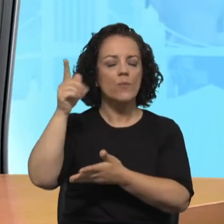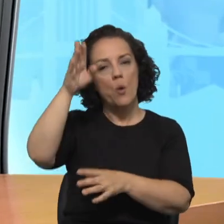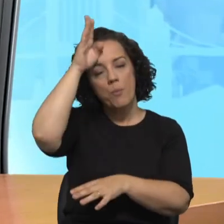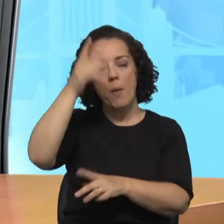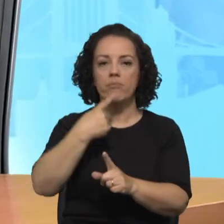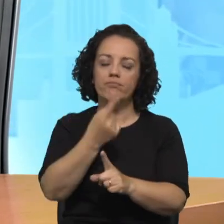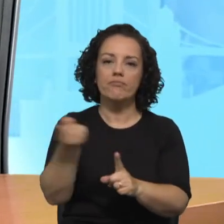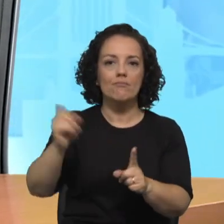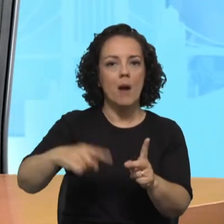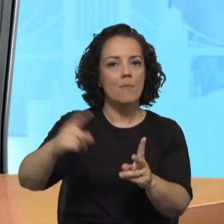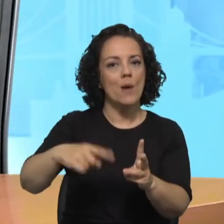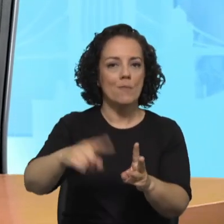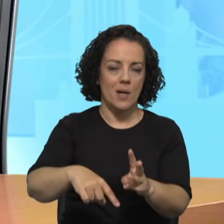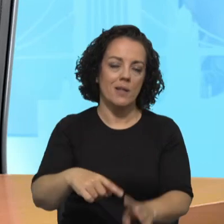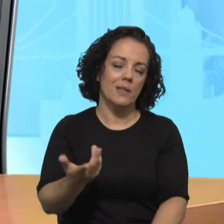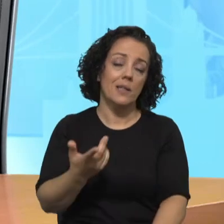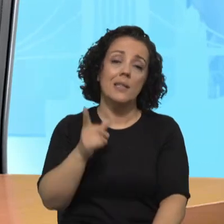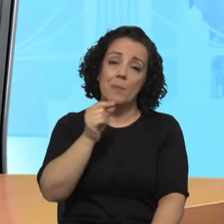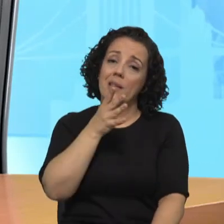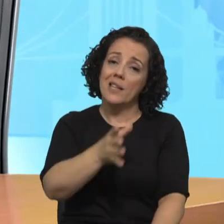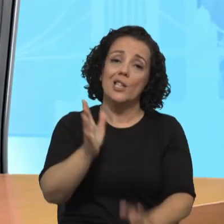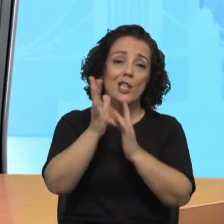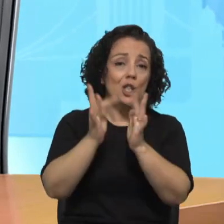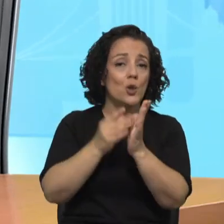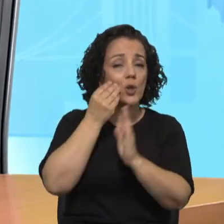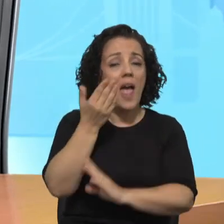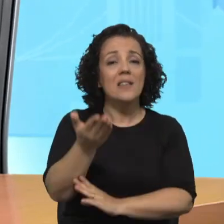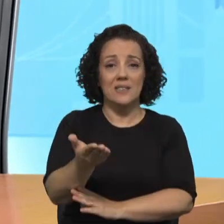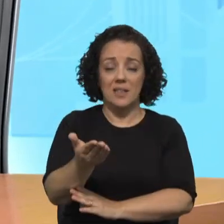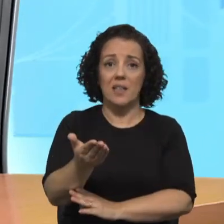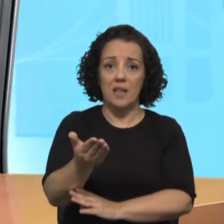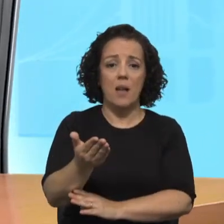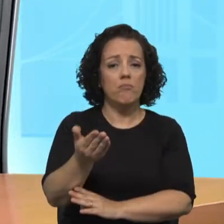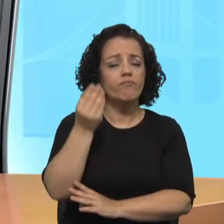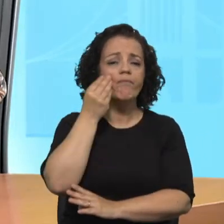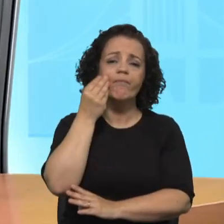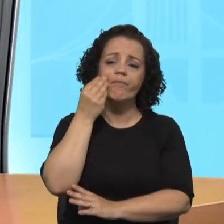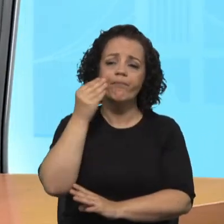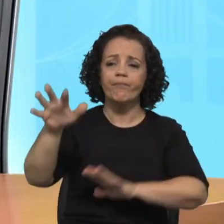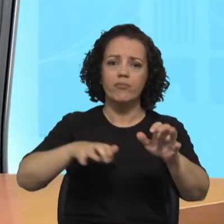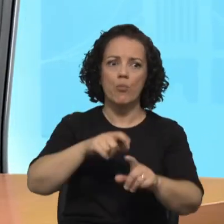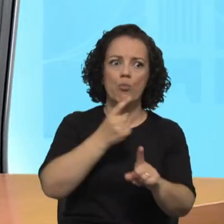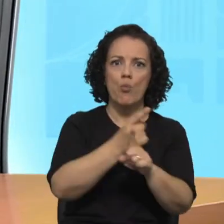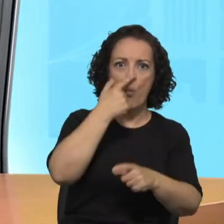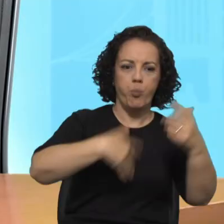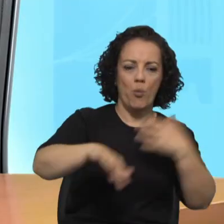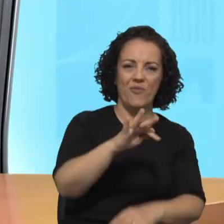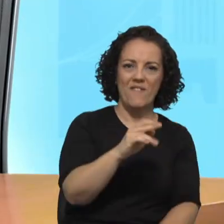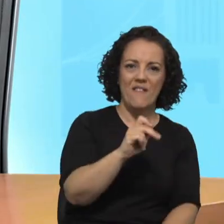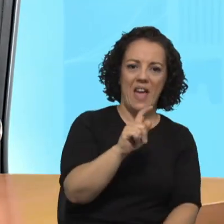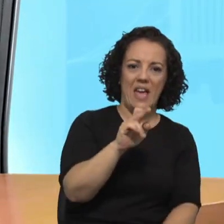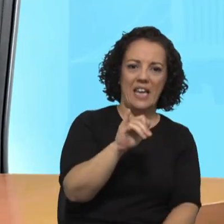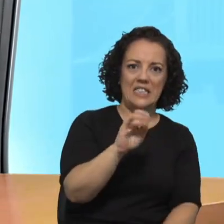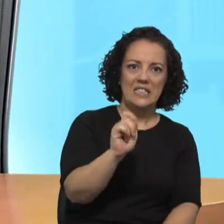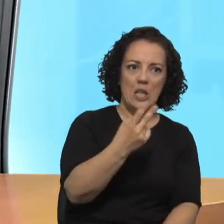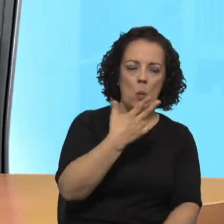Papa tem, e lembrando sempre que Jesus era assim que fazia, e que por causa disso escandalizava muita gente, porque os fariseus queriam que ele fizesse exatamente como era suposto,